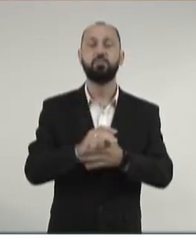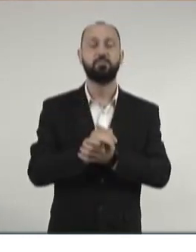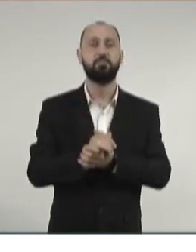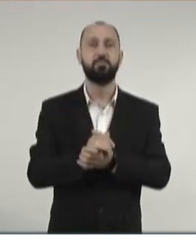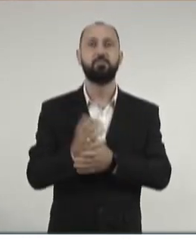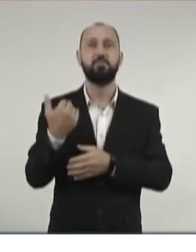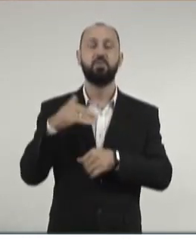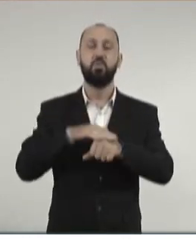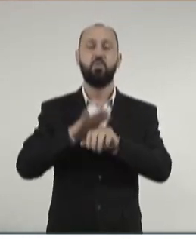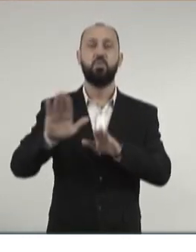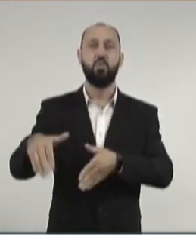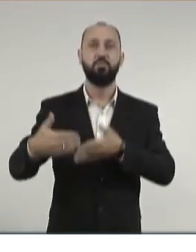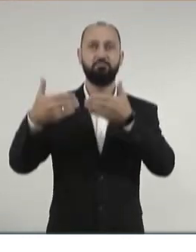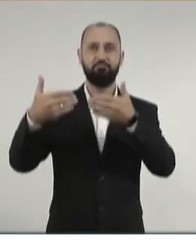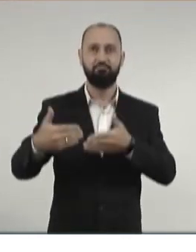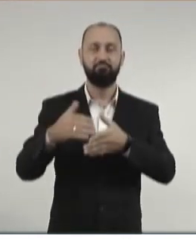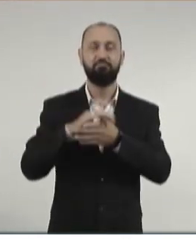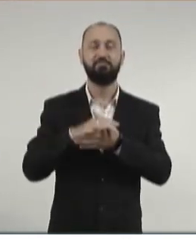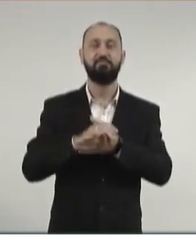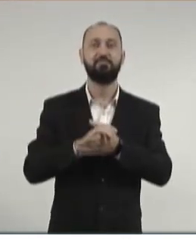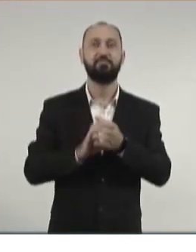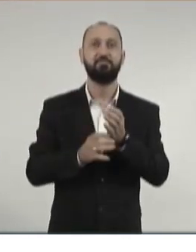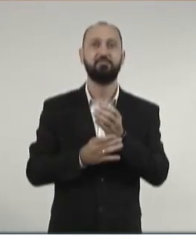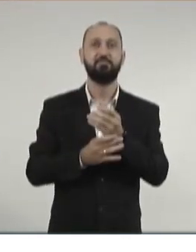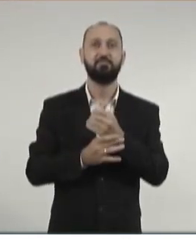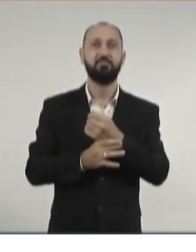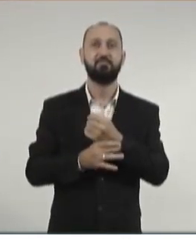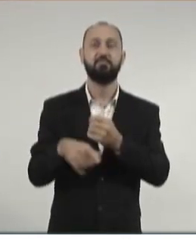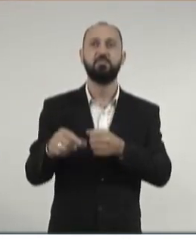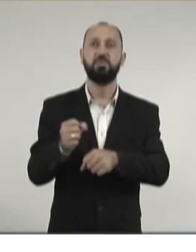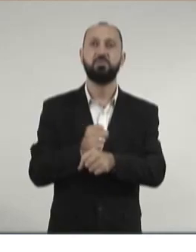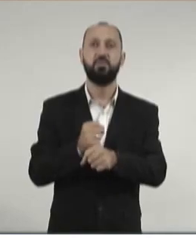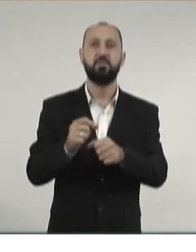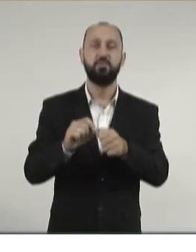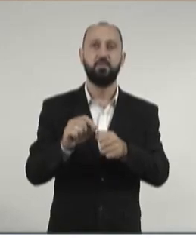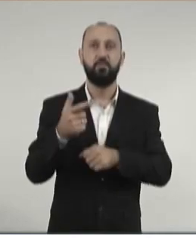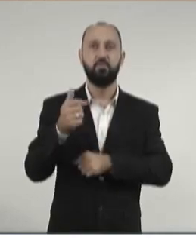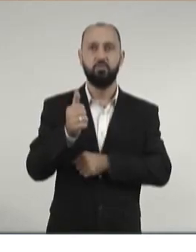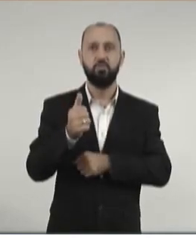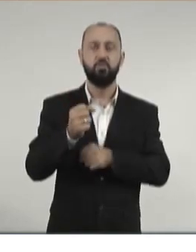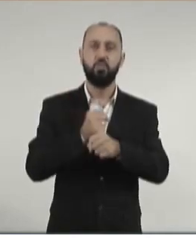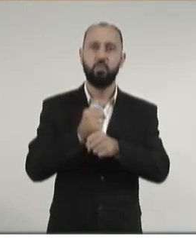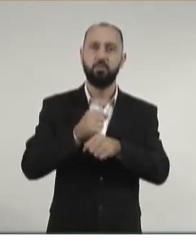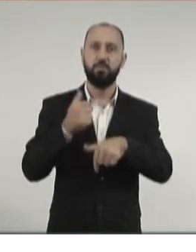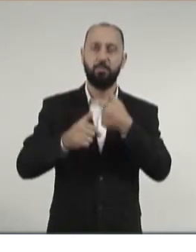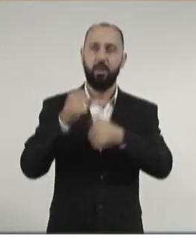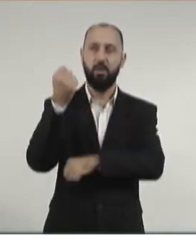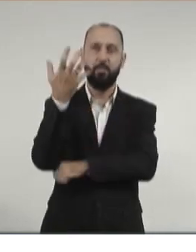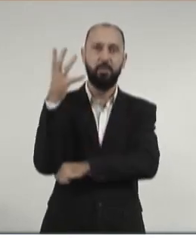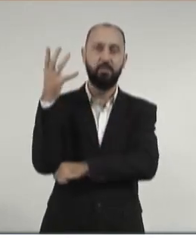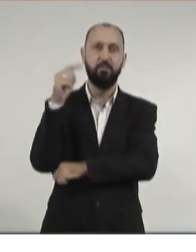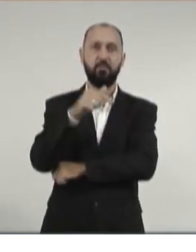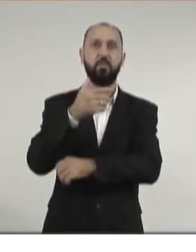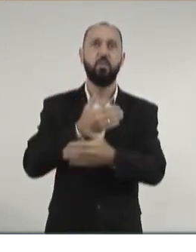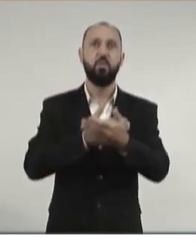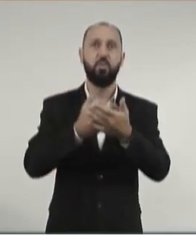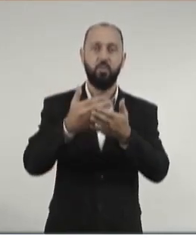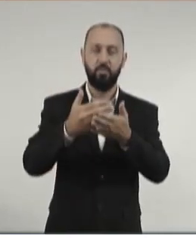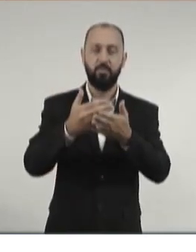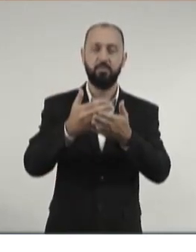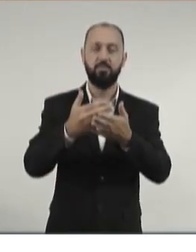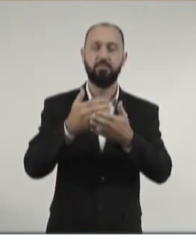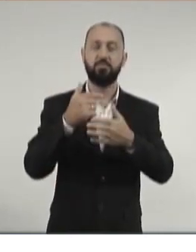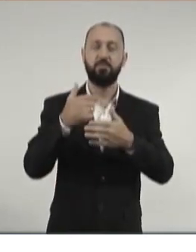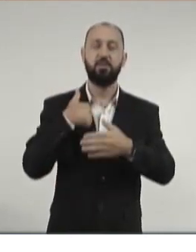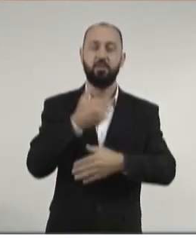de comentar com ele. Eu tenho, hoje, esse ano, eu completo 21 anos de carreira ambiental e foi na gestão do governador Zeca